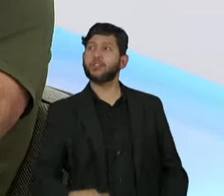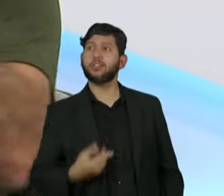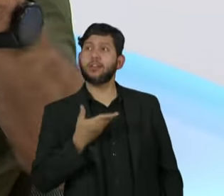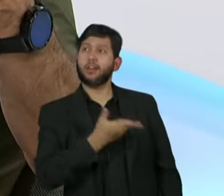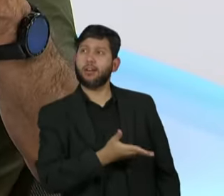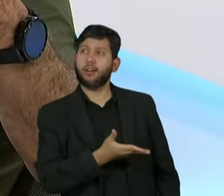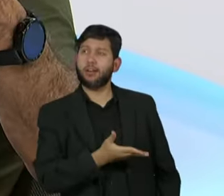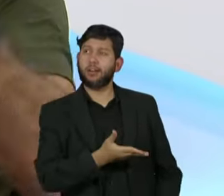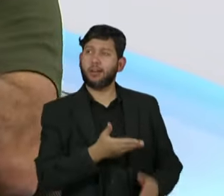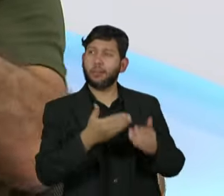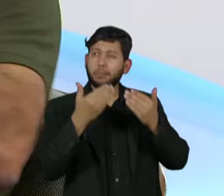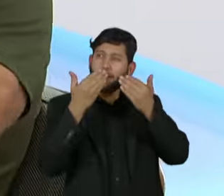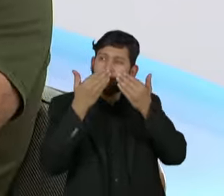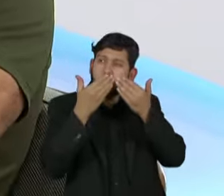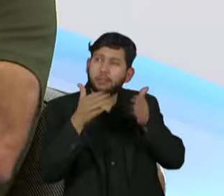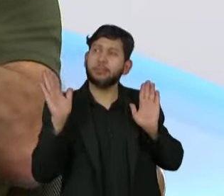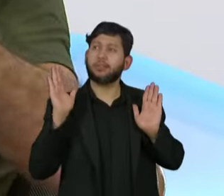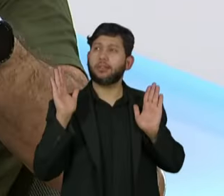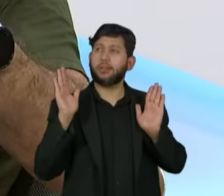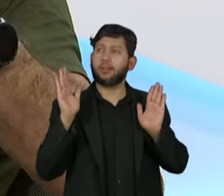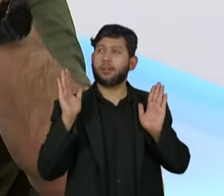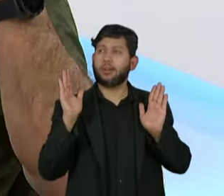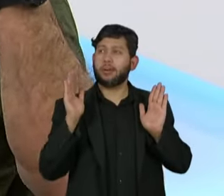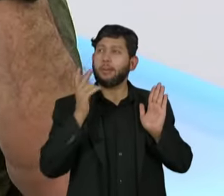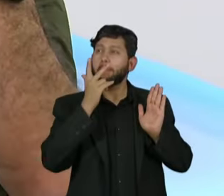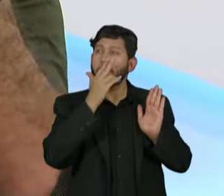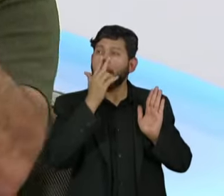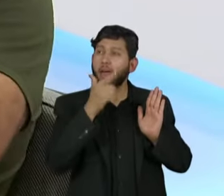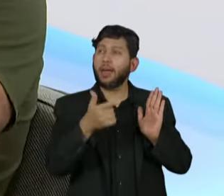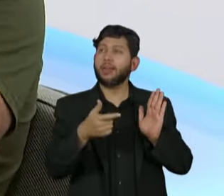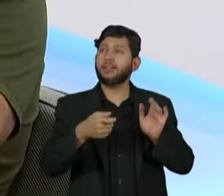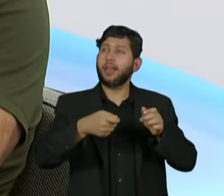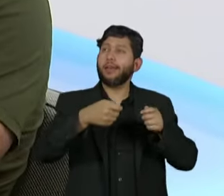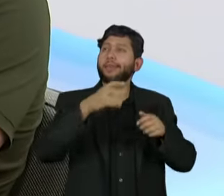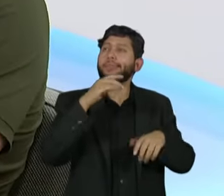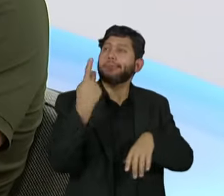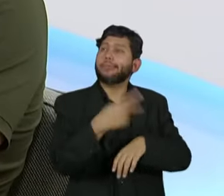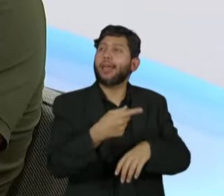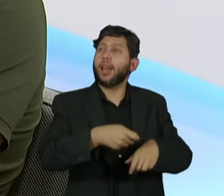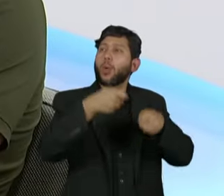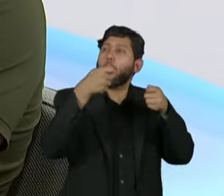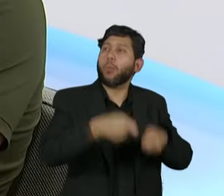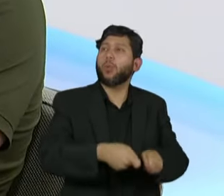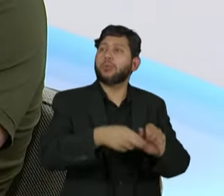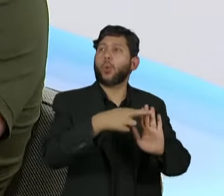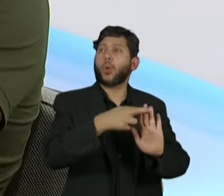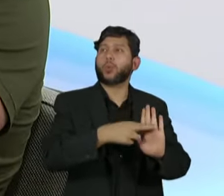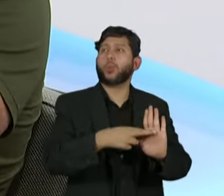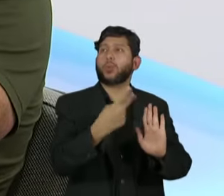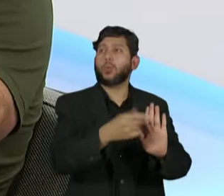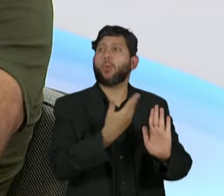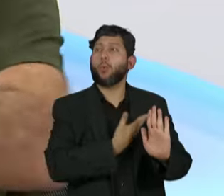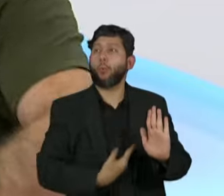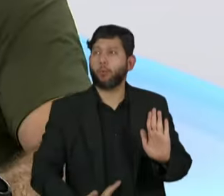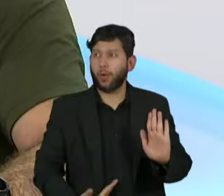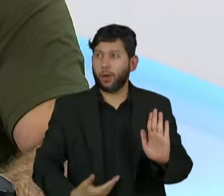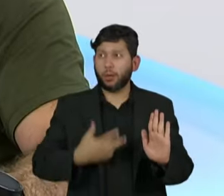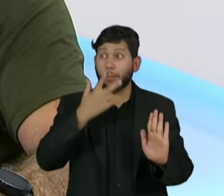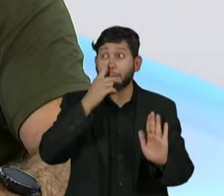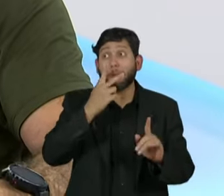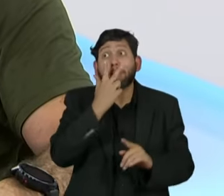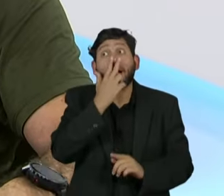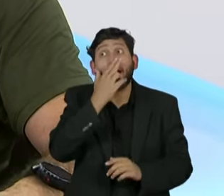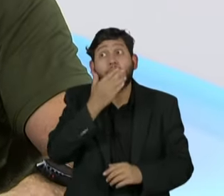de uma forma descartável de uma certa forma descartar a impositividade da regulação do estado no nível quase de